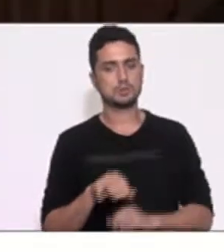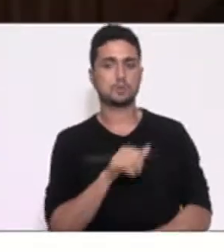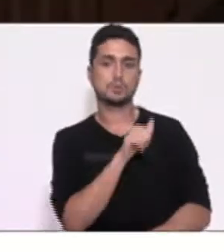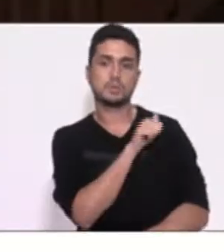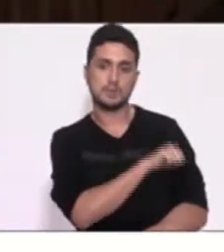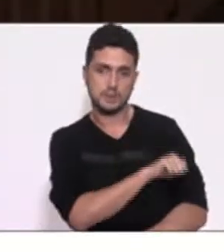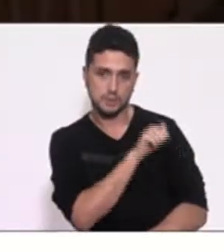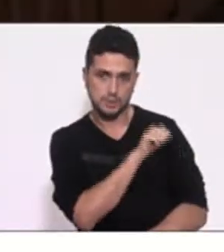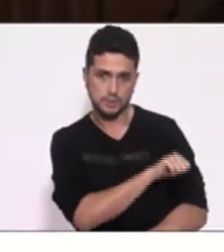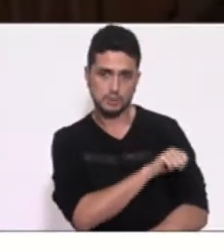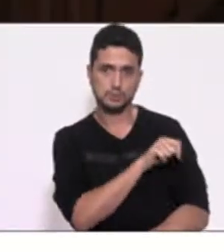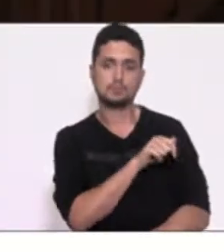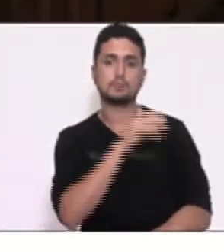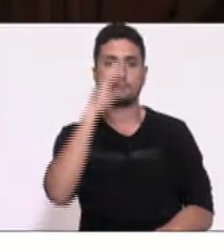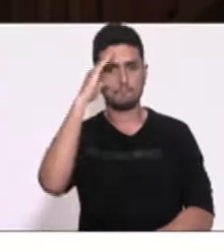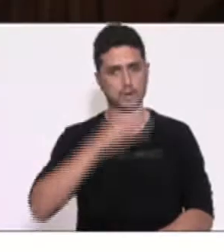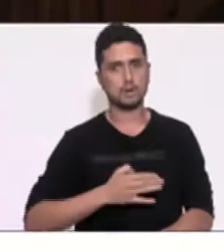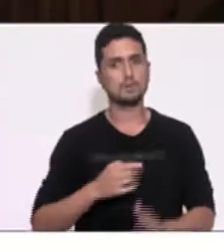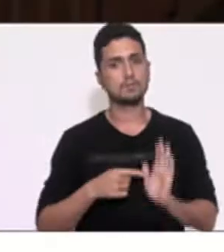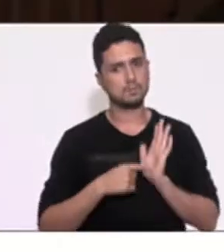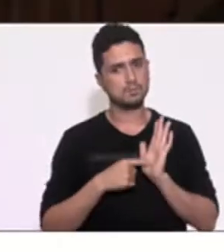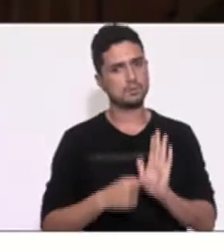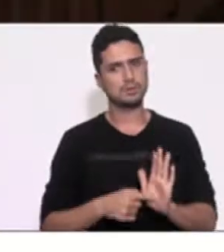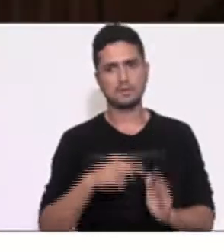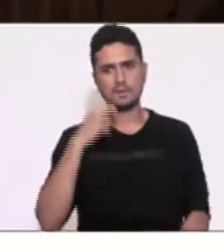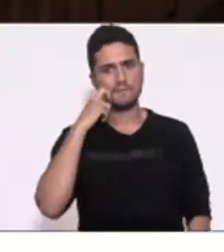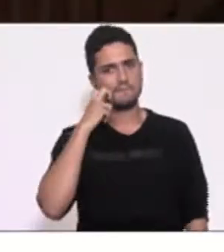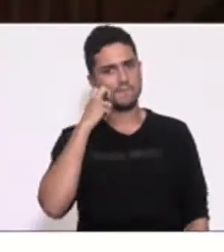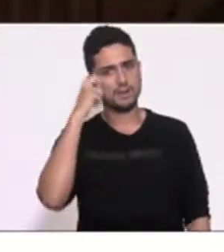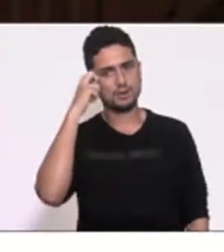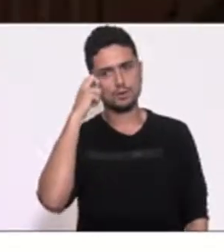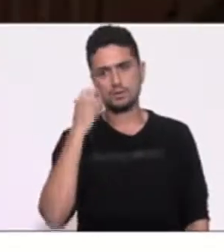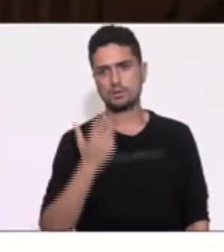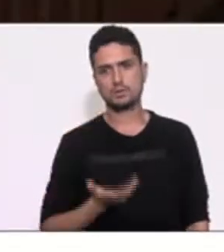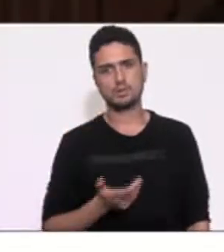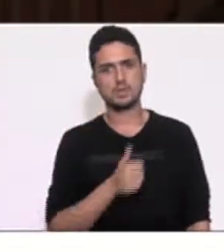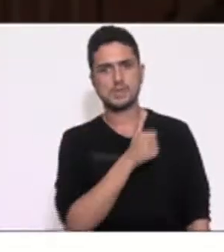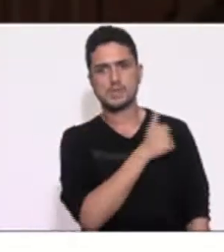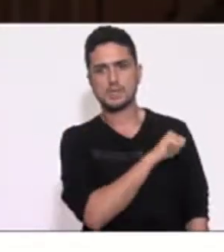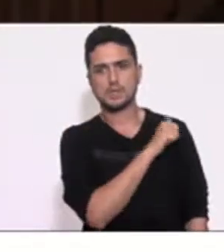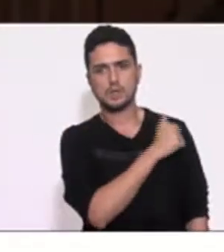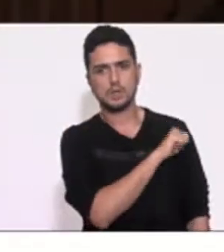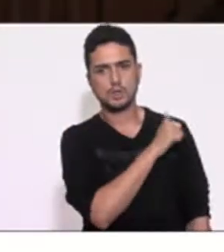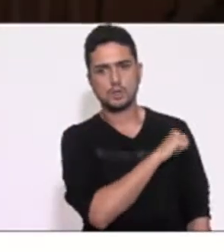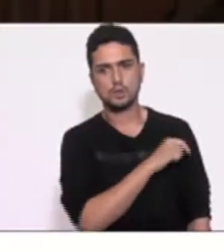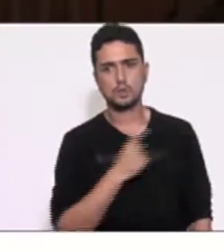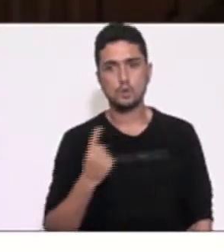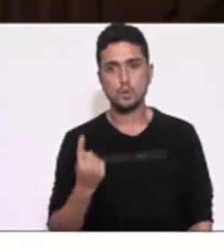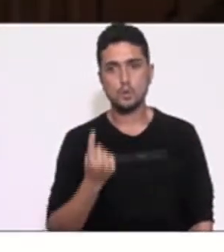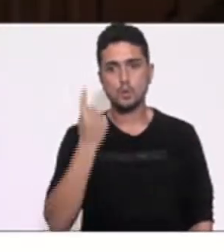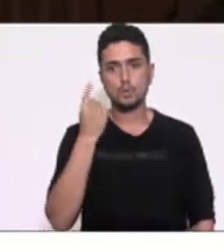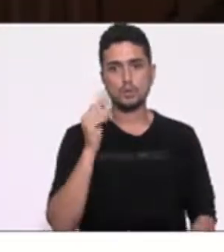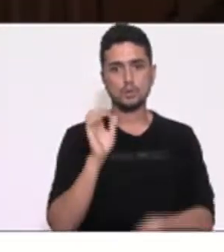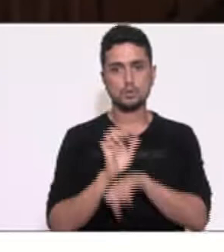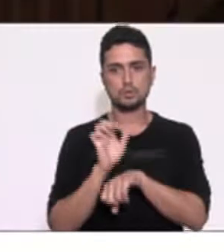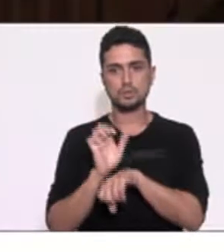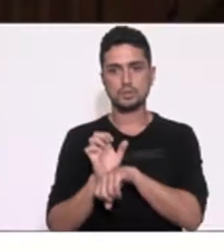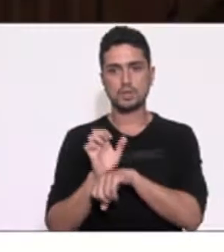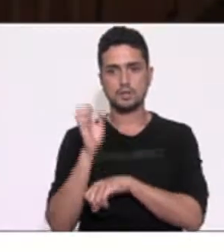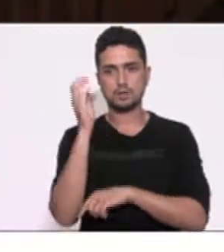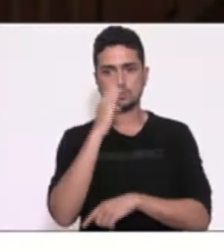Janeiro ostenta o vergonhoso título de ser o único Estado da